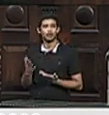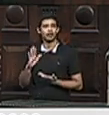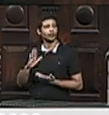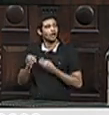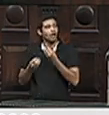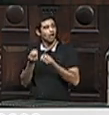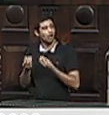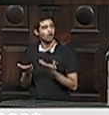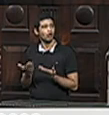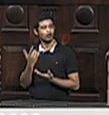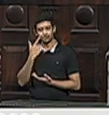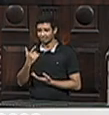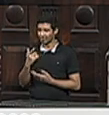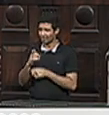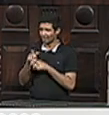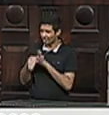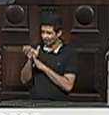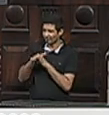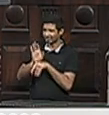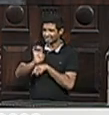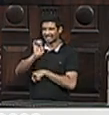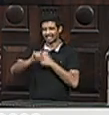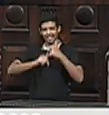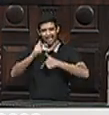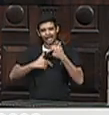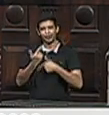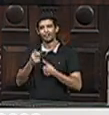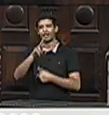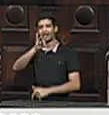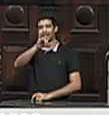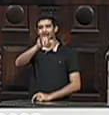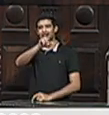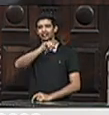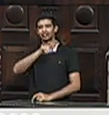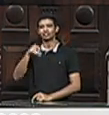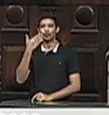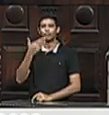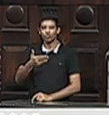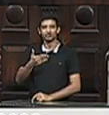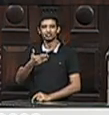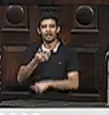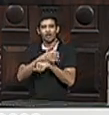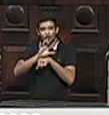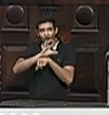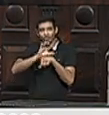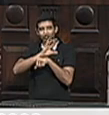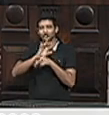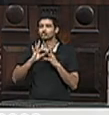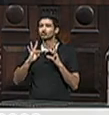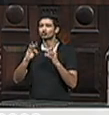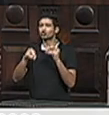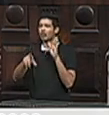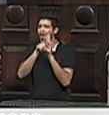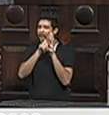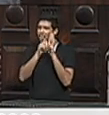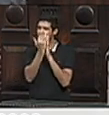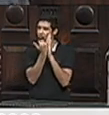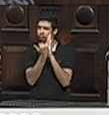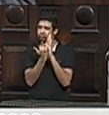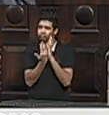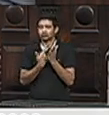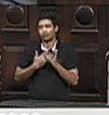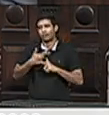que a gente, na esteira dessa alteração, que a gente suprima também a representação dos trabalhadores aposentados.